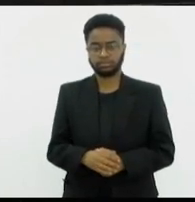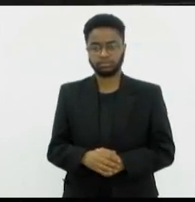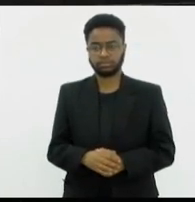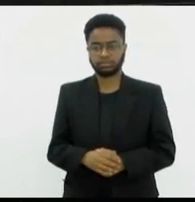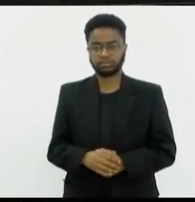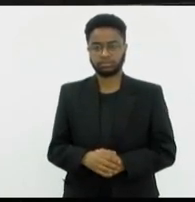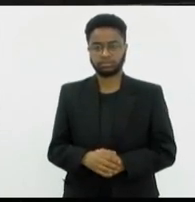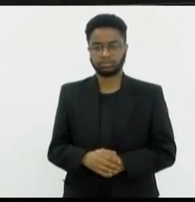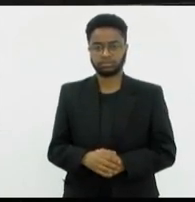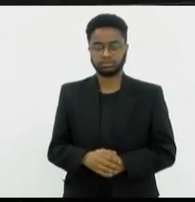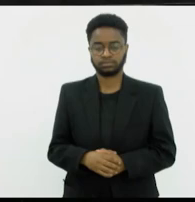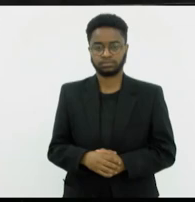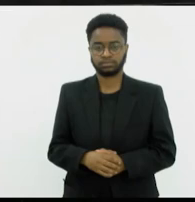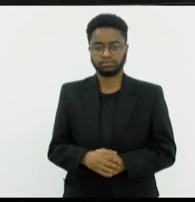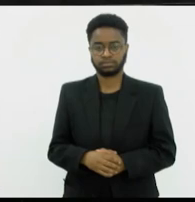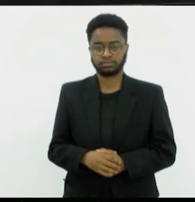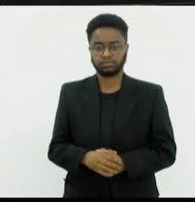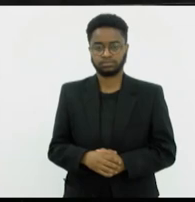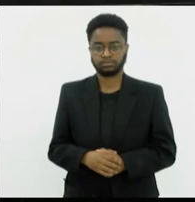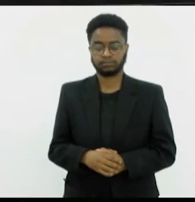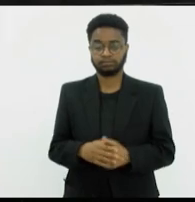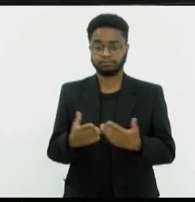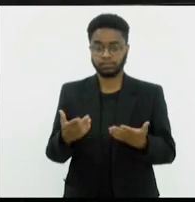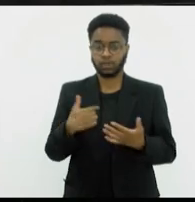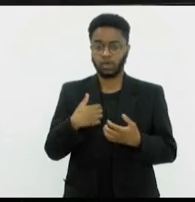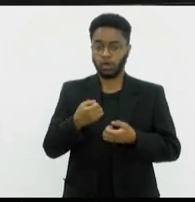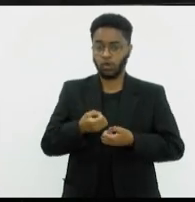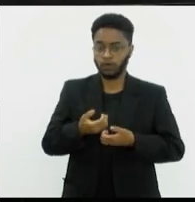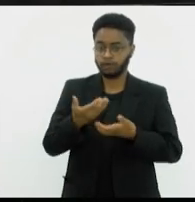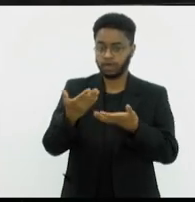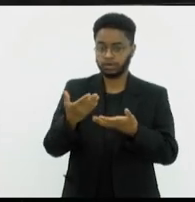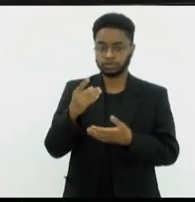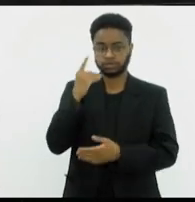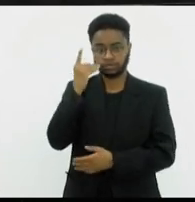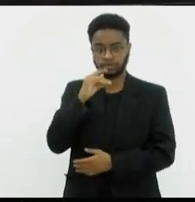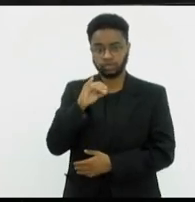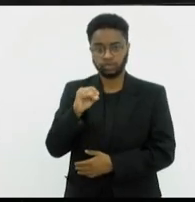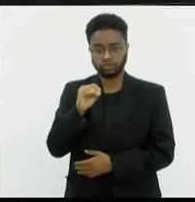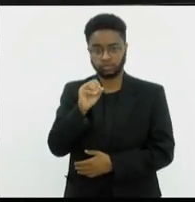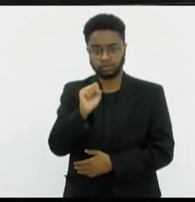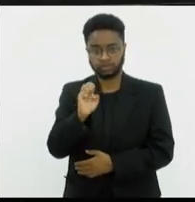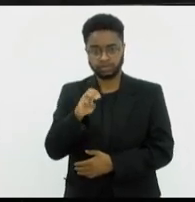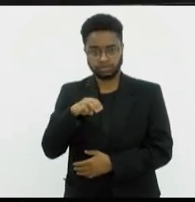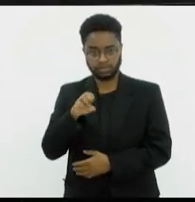E confesso, deputado Josemar, deputada Lucinha,